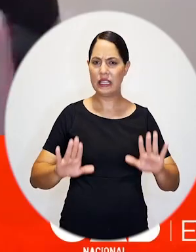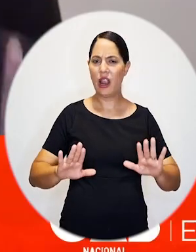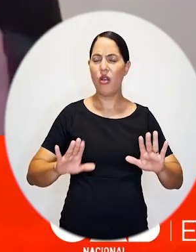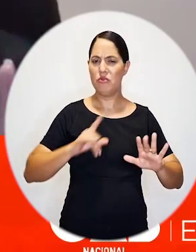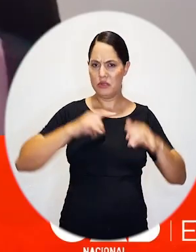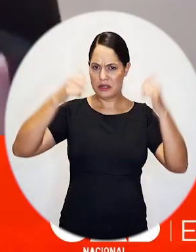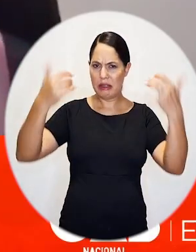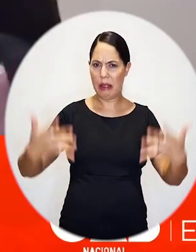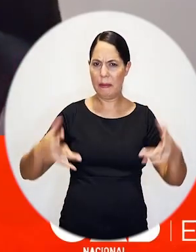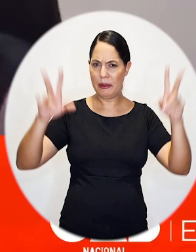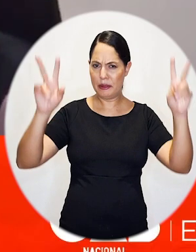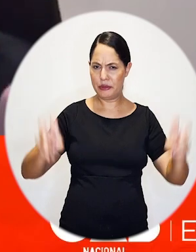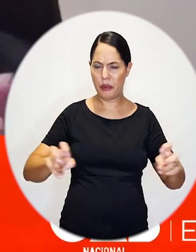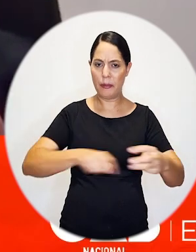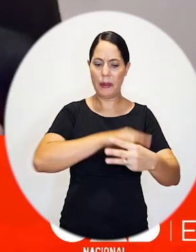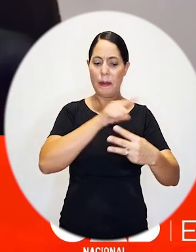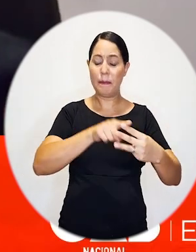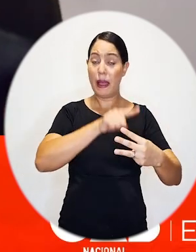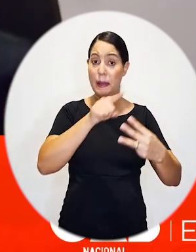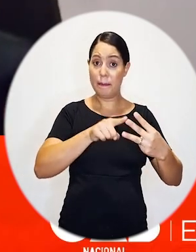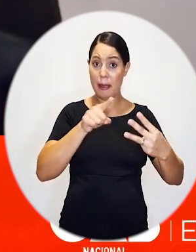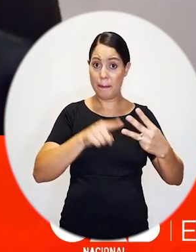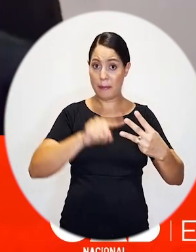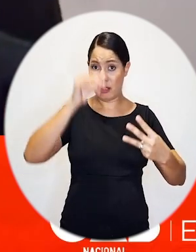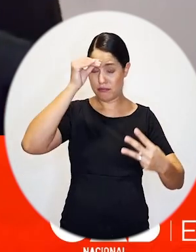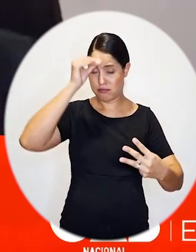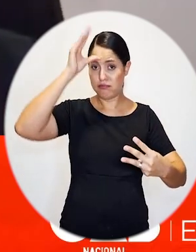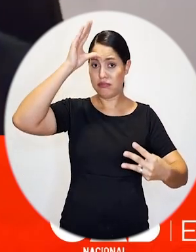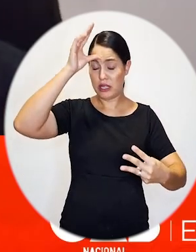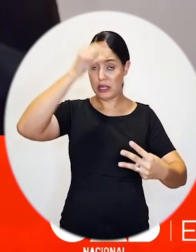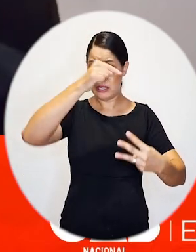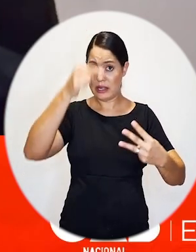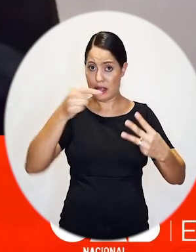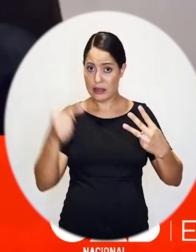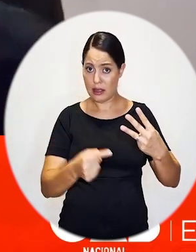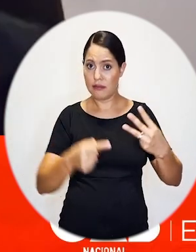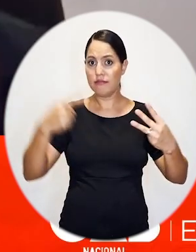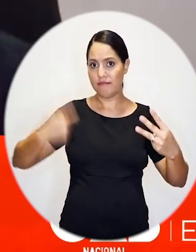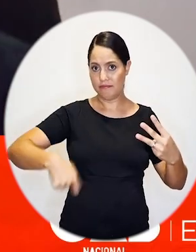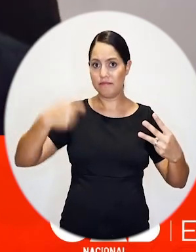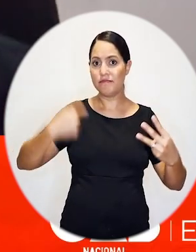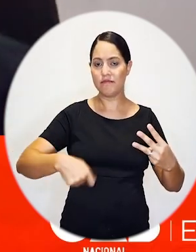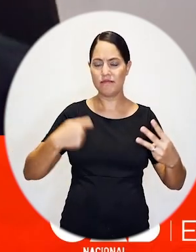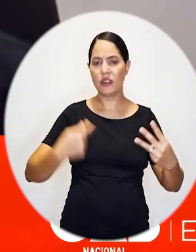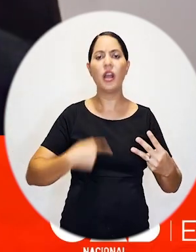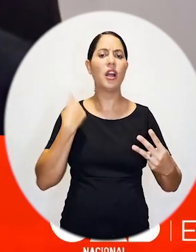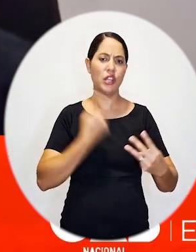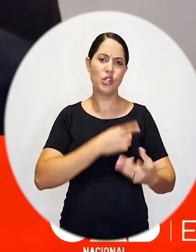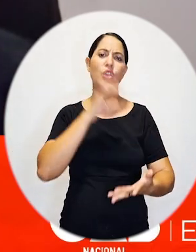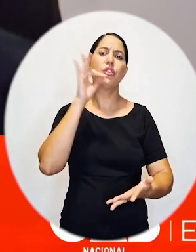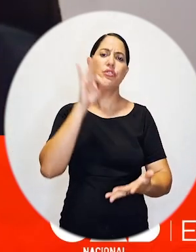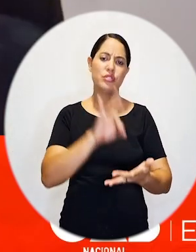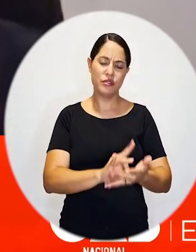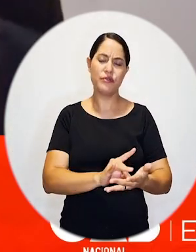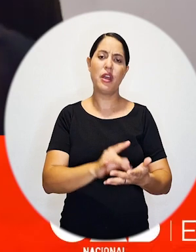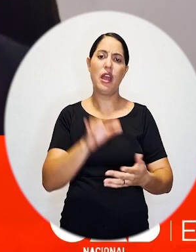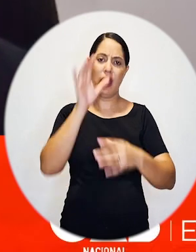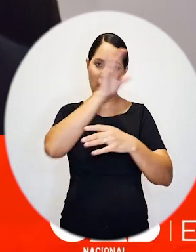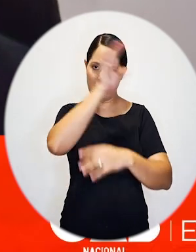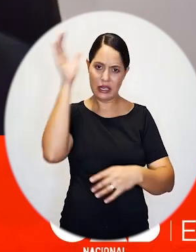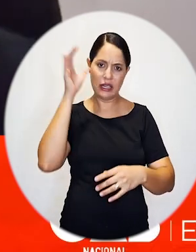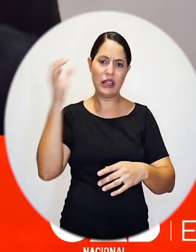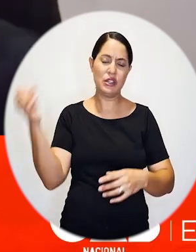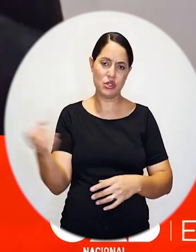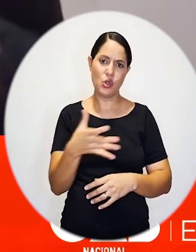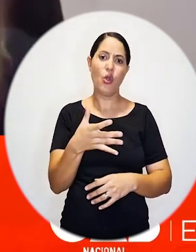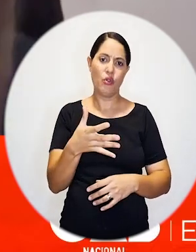Antes de mais nada, a gente precisa de três conhecimentos para que a gente efetivamente consiga atrair